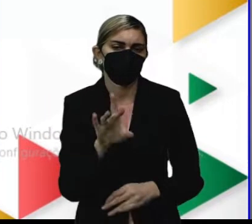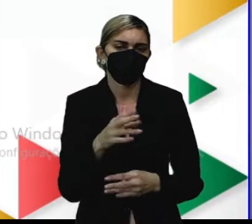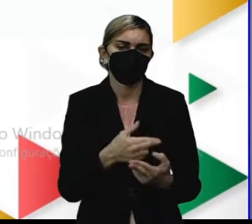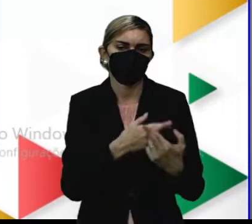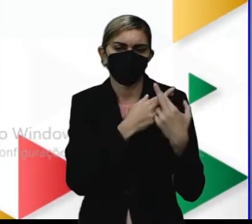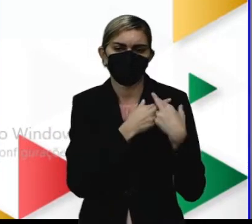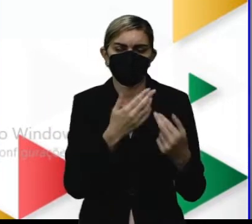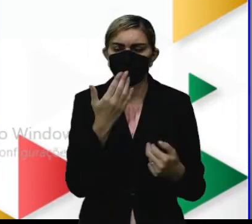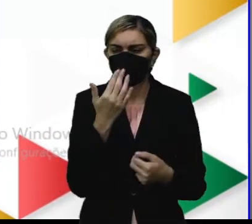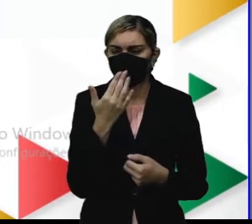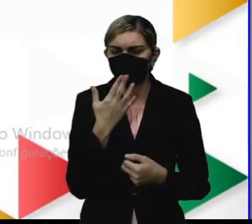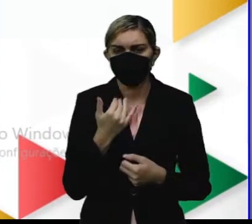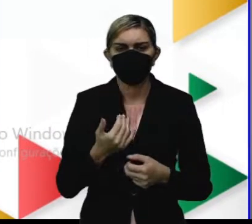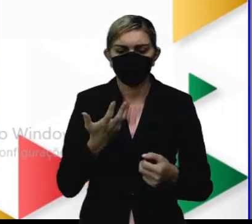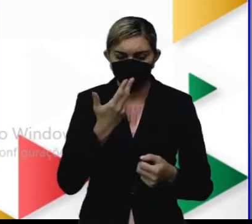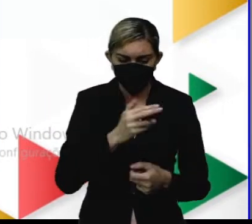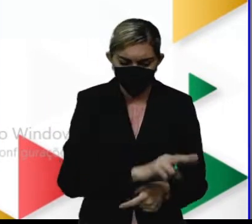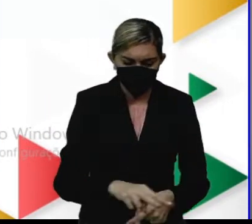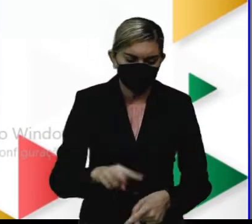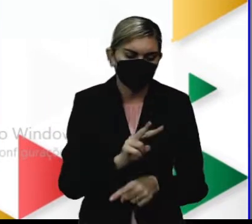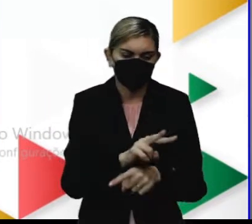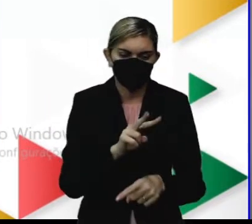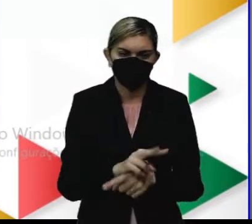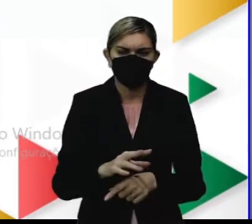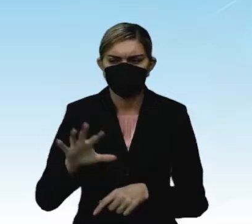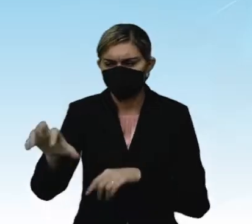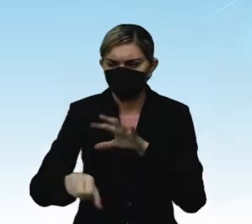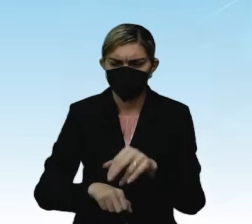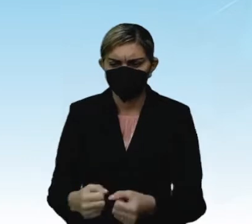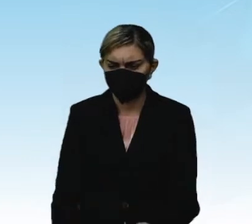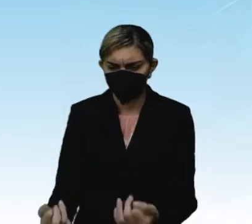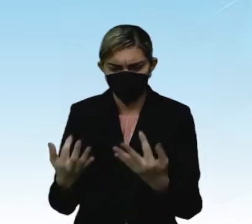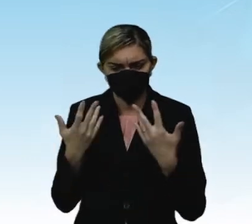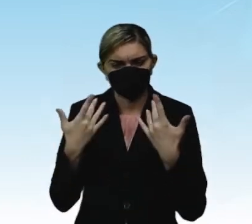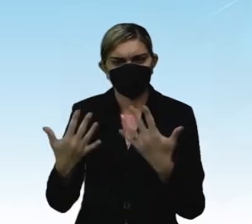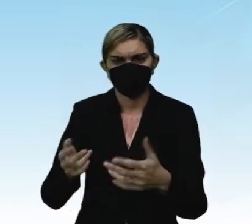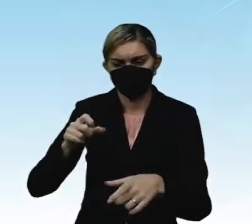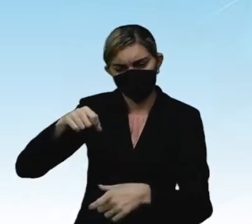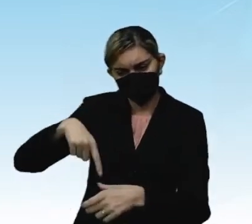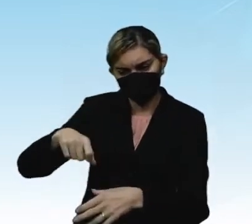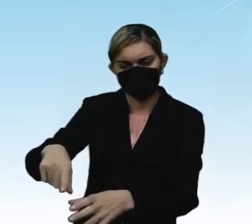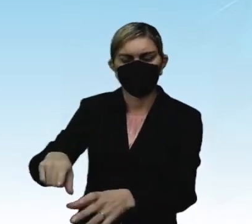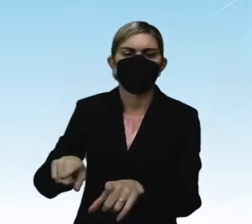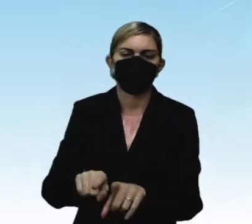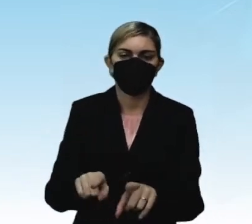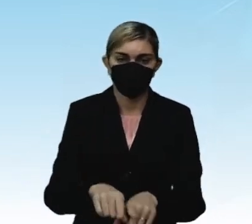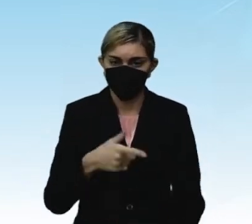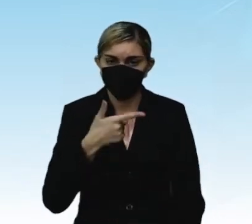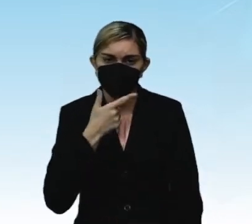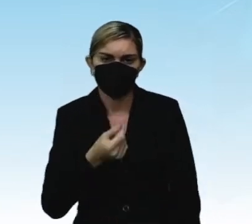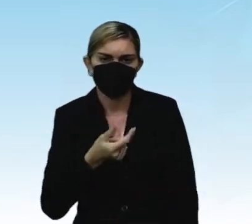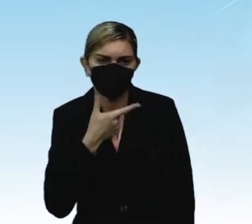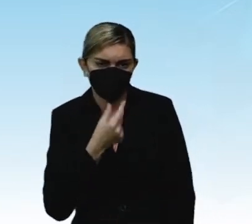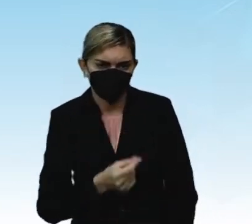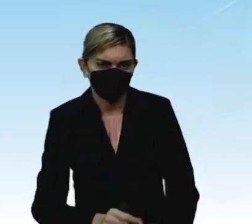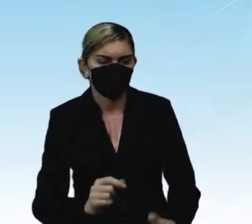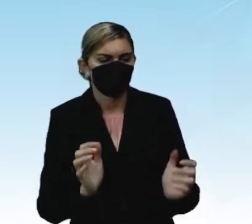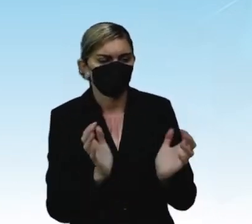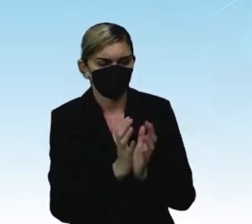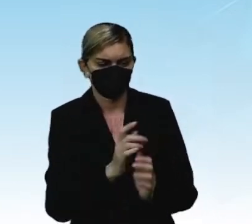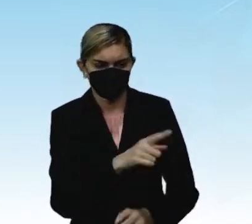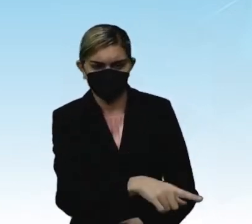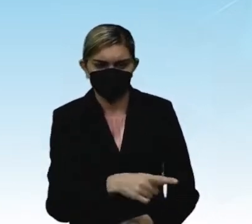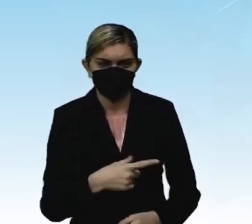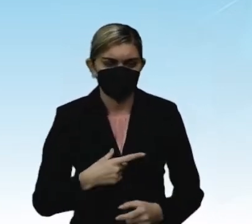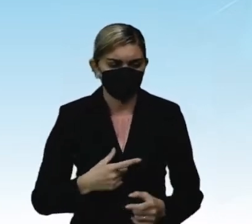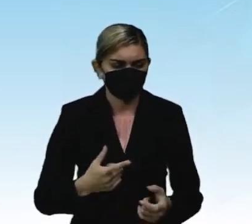pela comida, pelas crianças, pela colheita e o plantio. Já os homens da tribo, eles